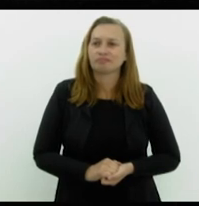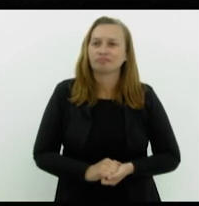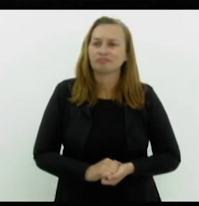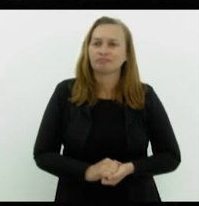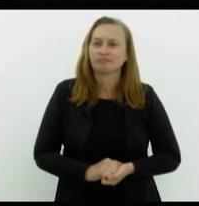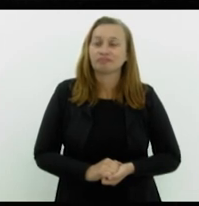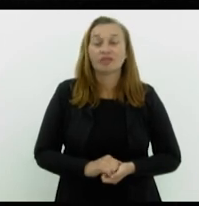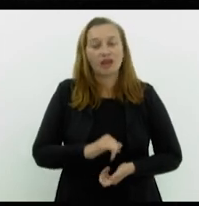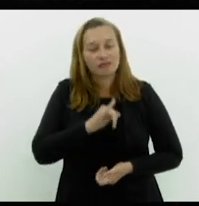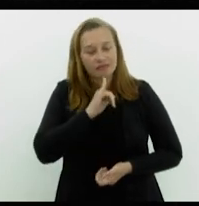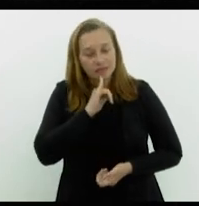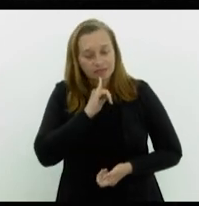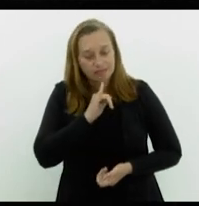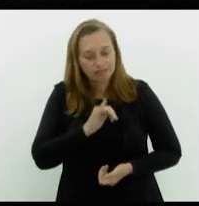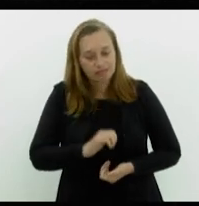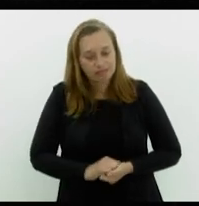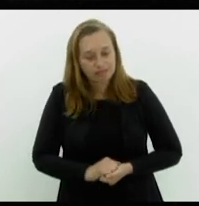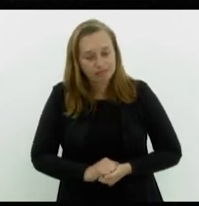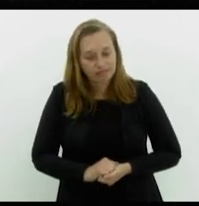Enfim,